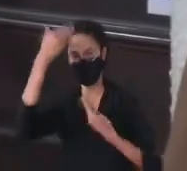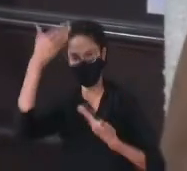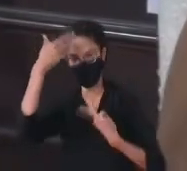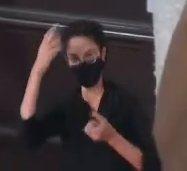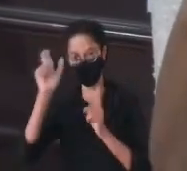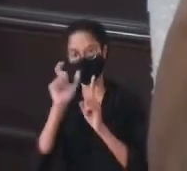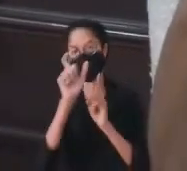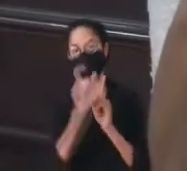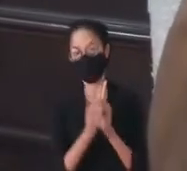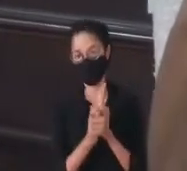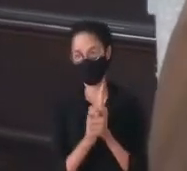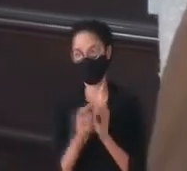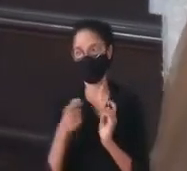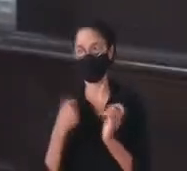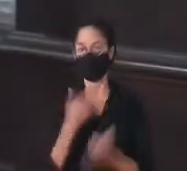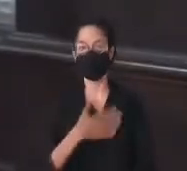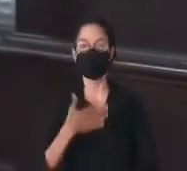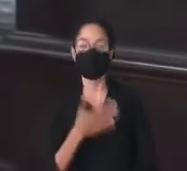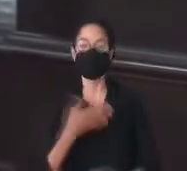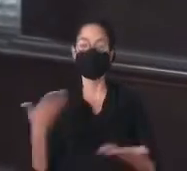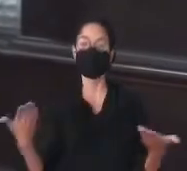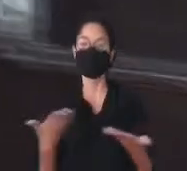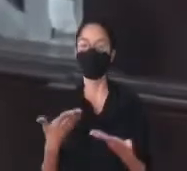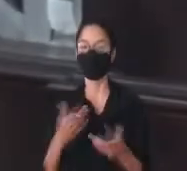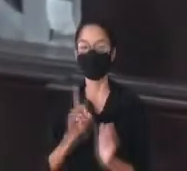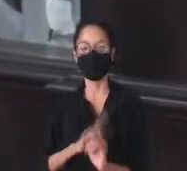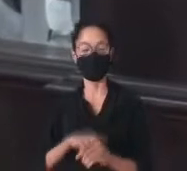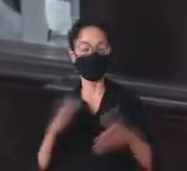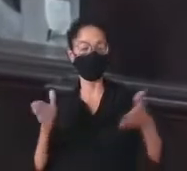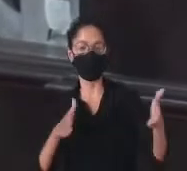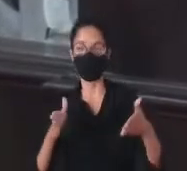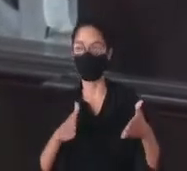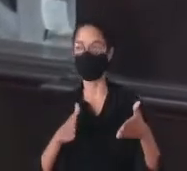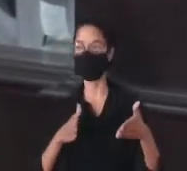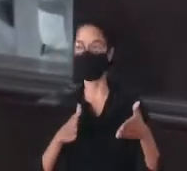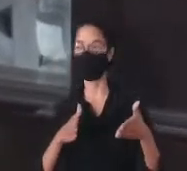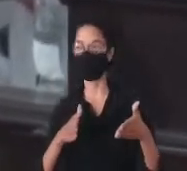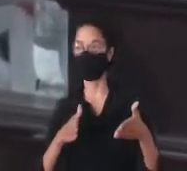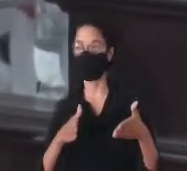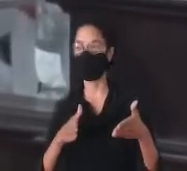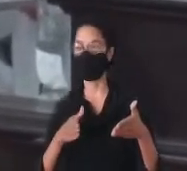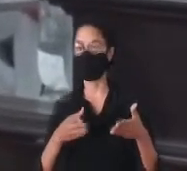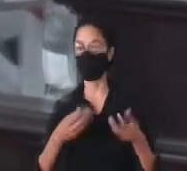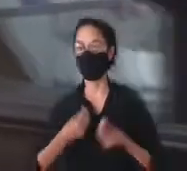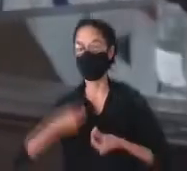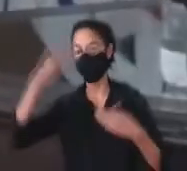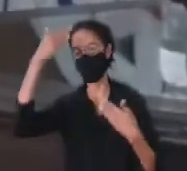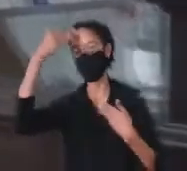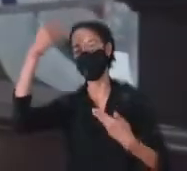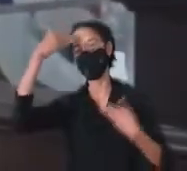palavras é um grande prazer estar participando daqui hoje desse momento e é muito gratificante